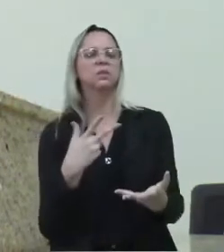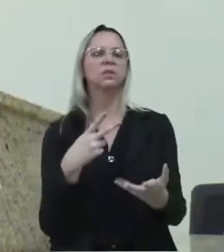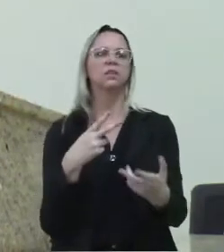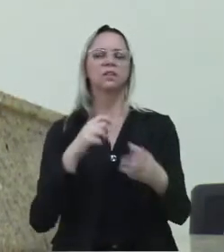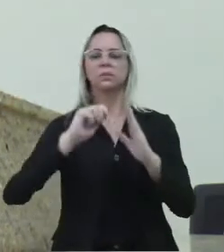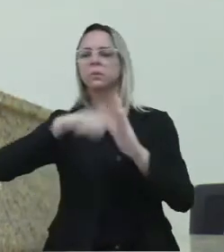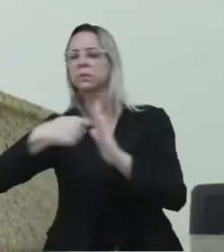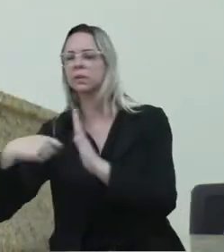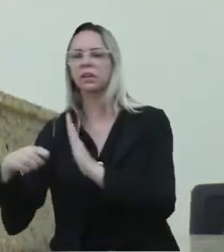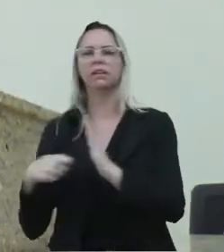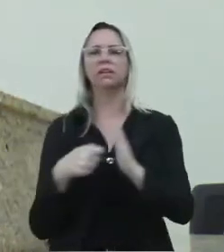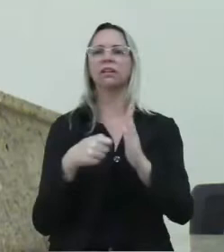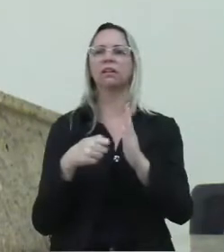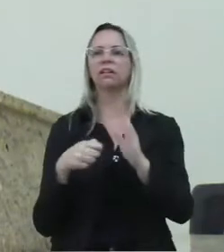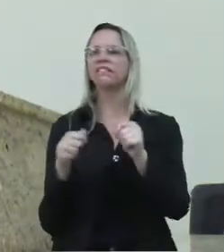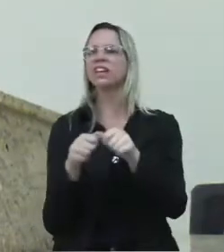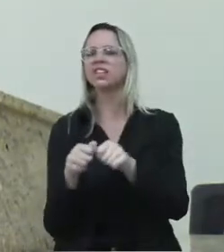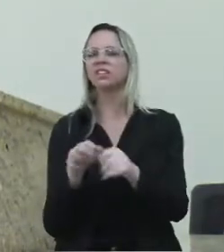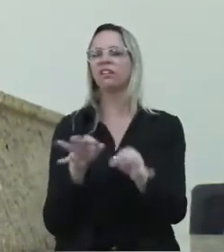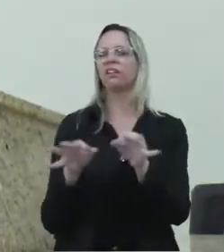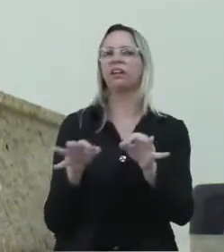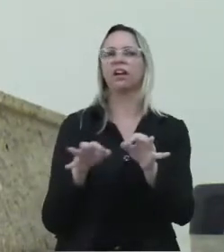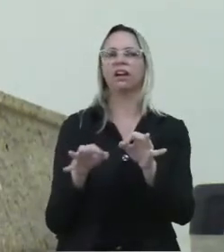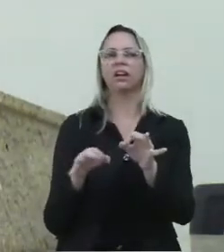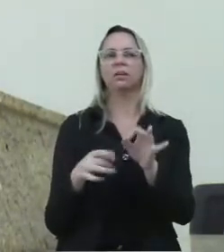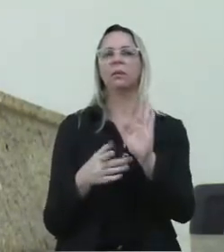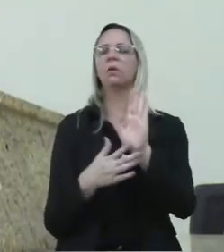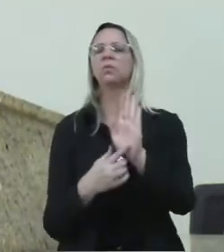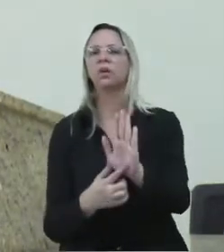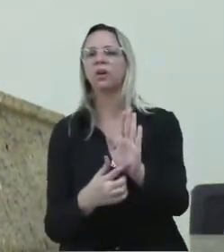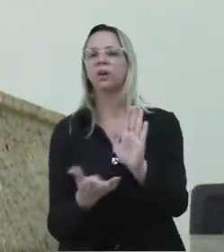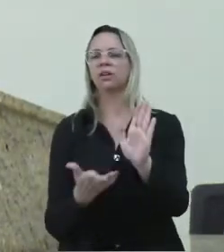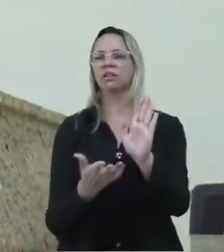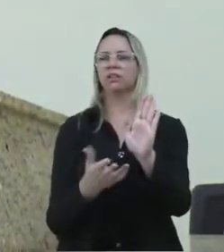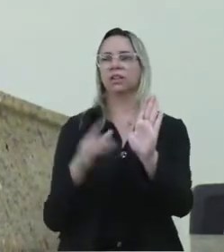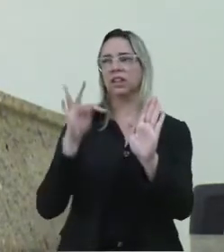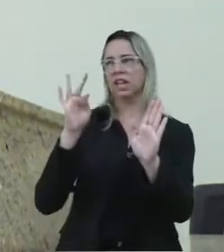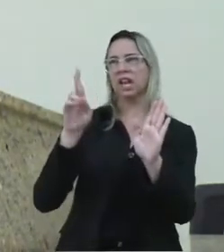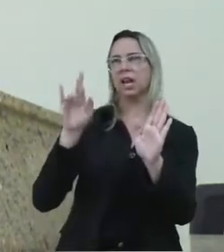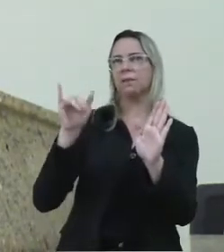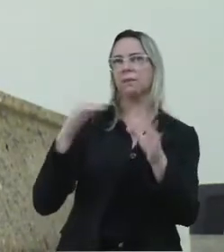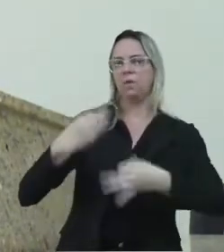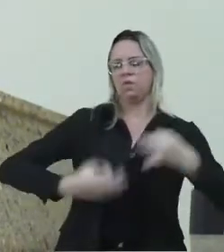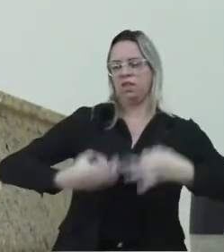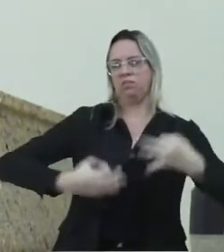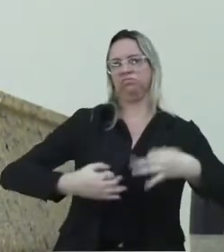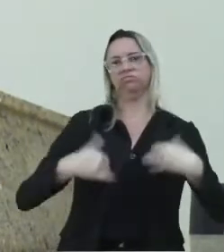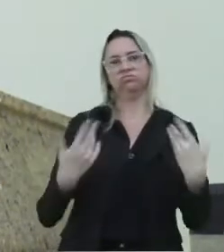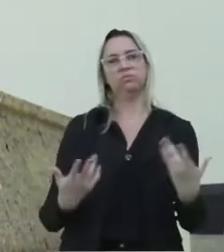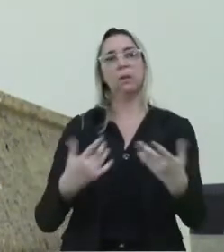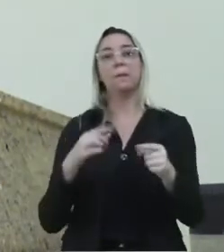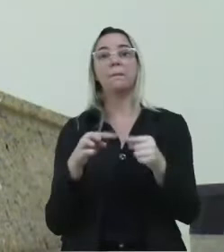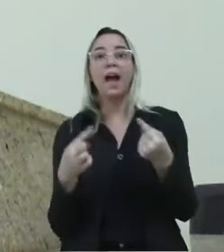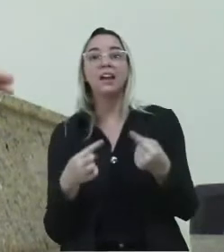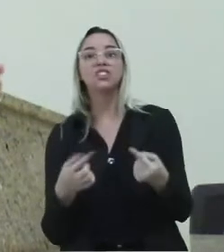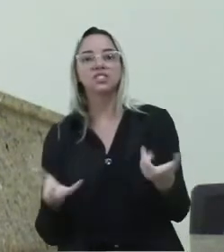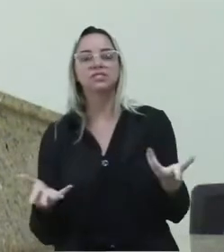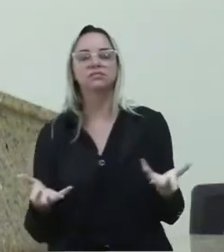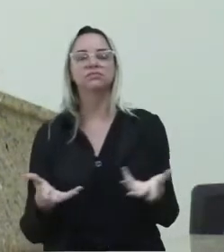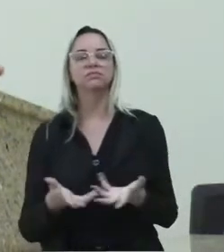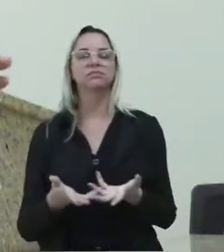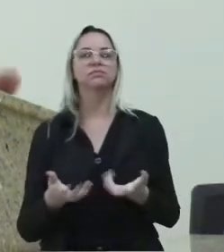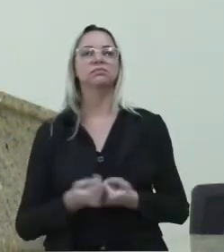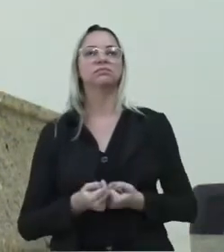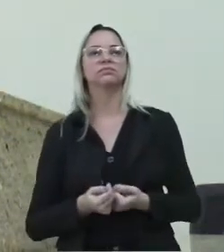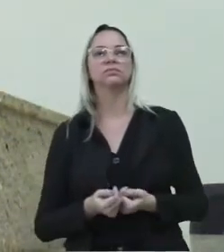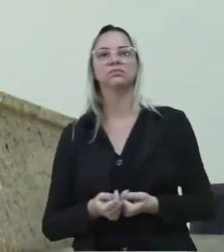vídeos e denunciou o Tribunal de Contas, mas graças a Deus a casa foi inaugurada, vereador Cid Clay. E vai servir